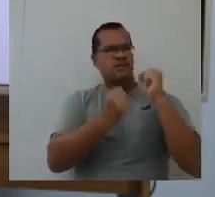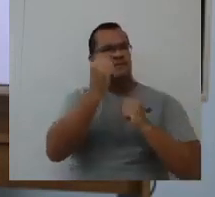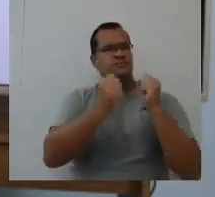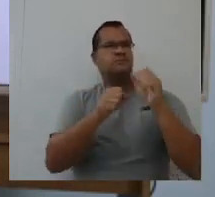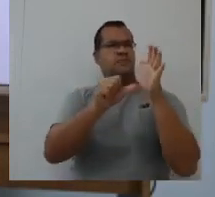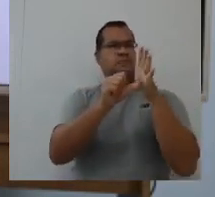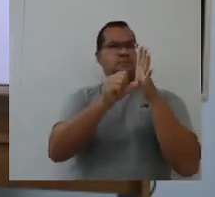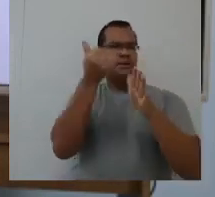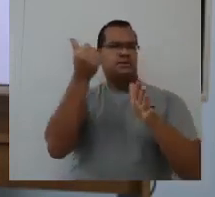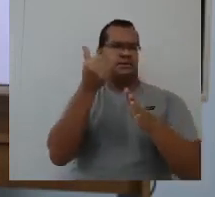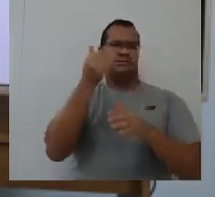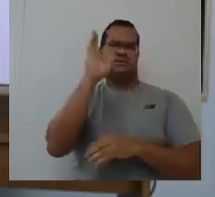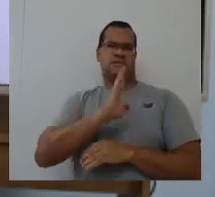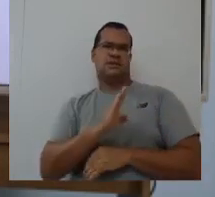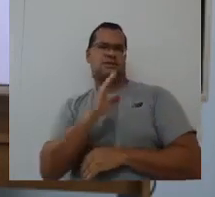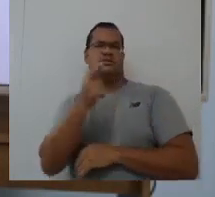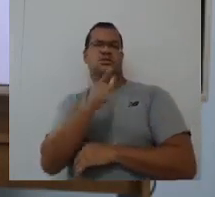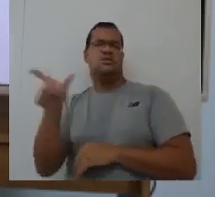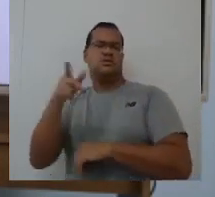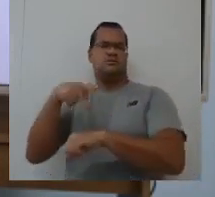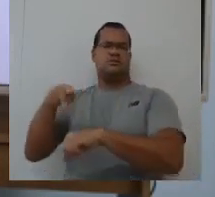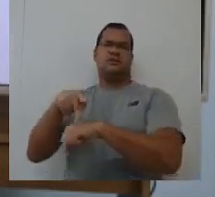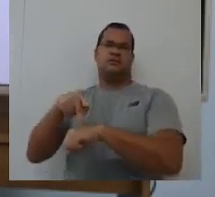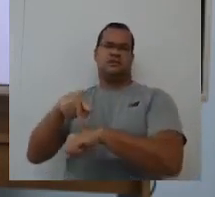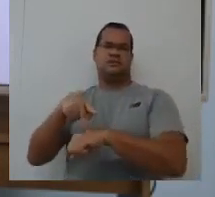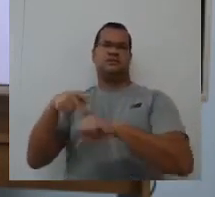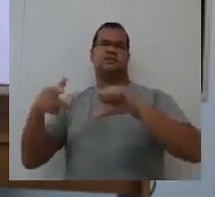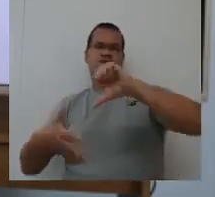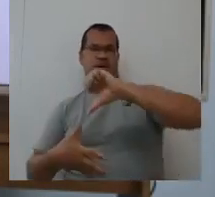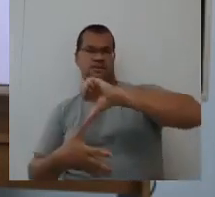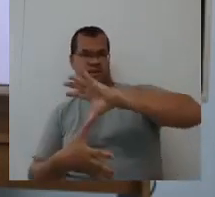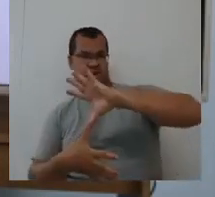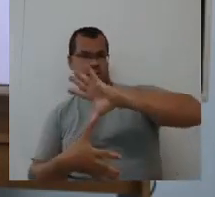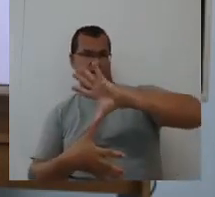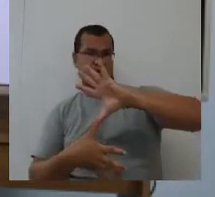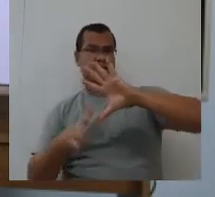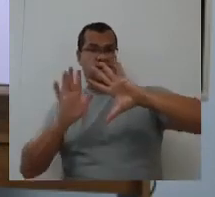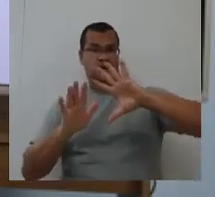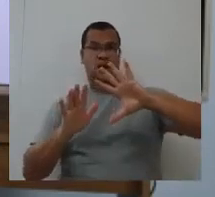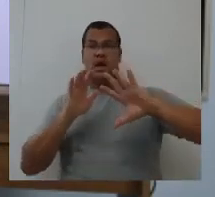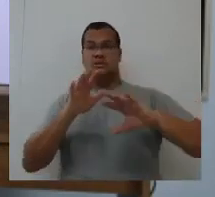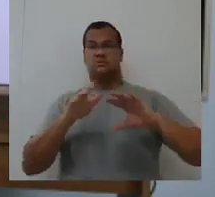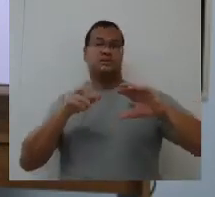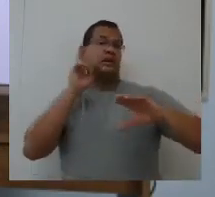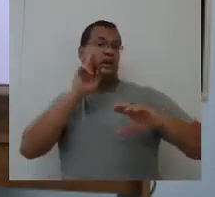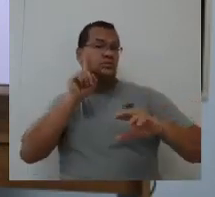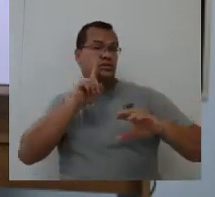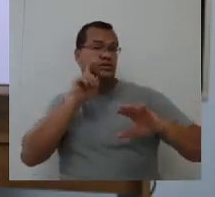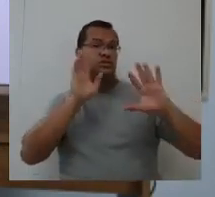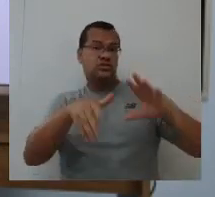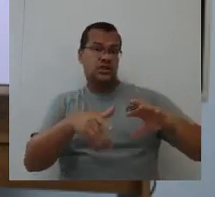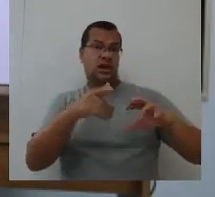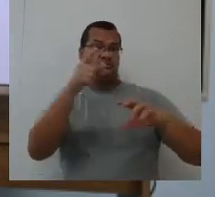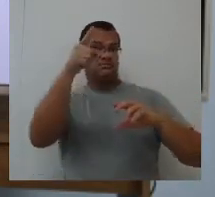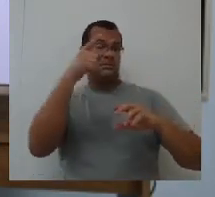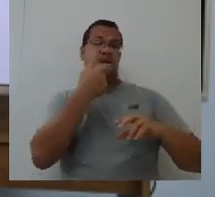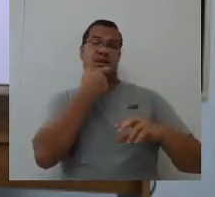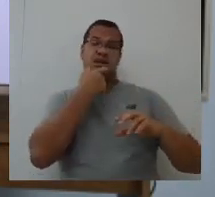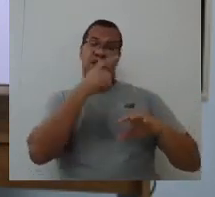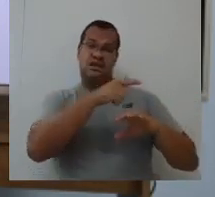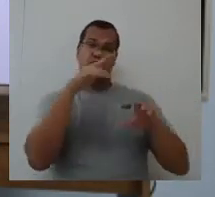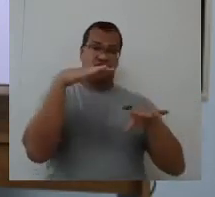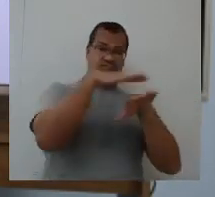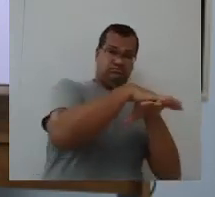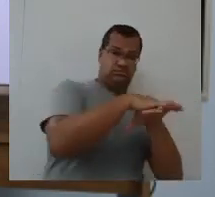muito primeiro do que o Brasil e do que outros países da América. Então, os Estados Unidos estavam fortes. Os Estados Unidos surgiu da Inglaterra, que era a colônia inglesa, e